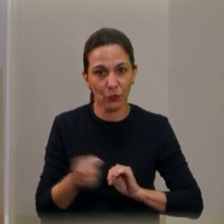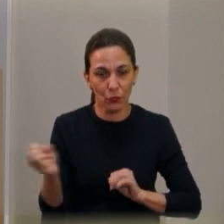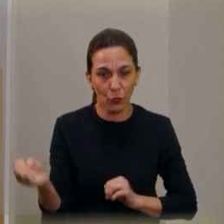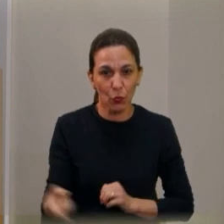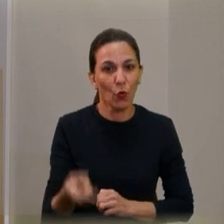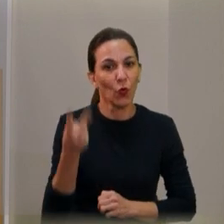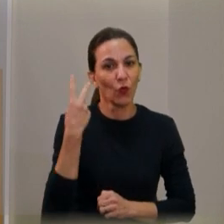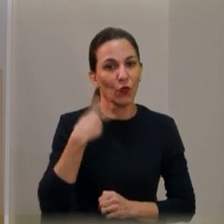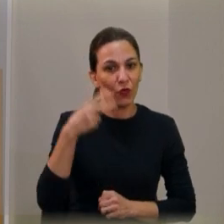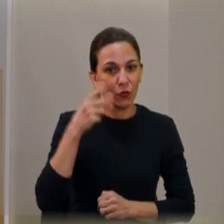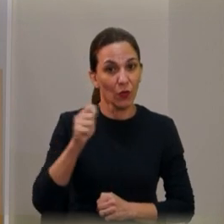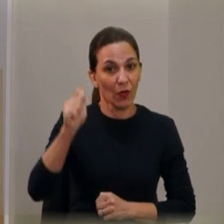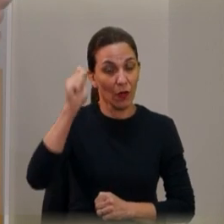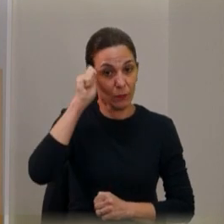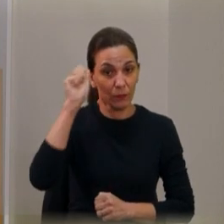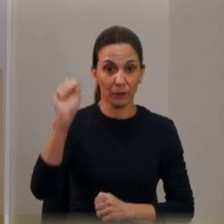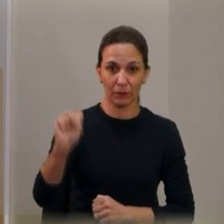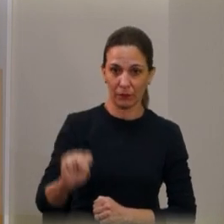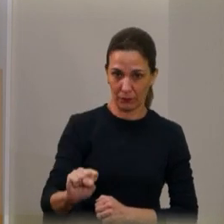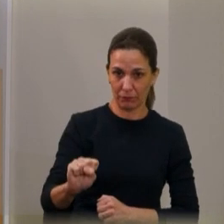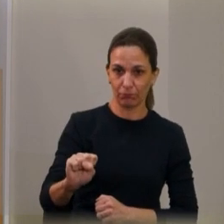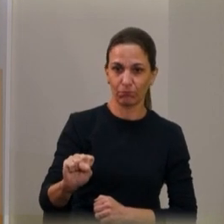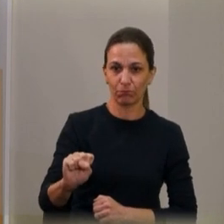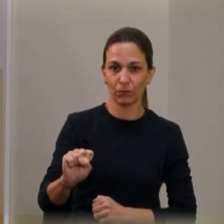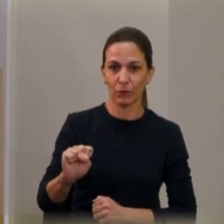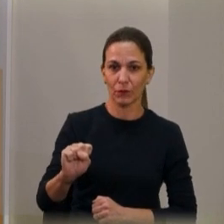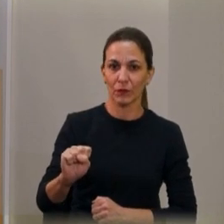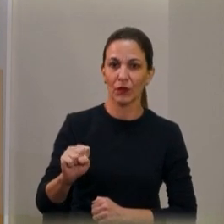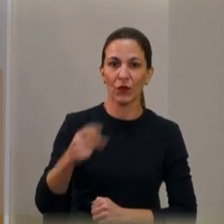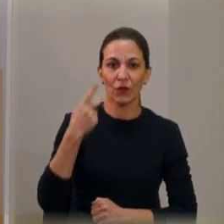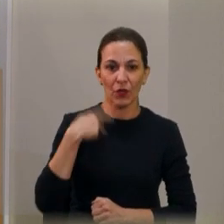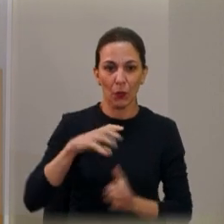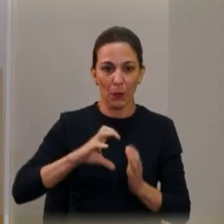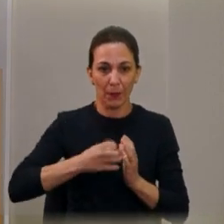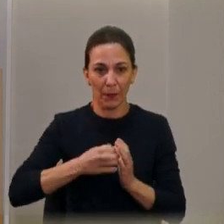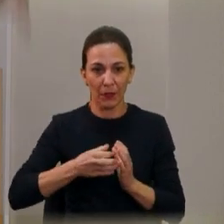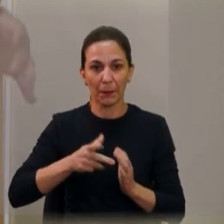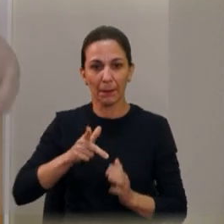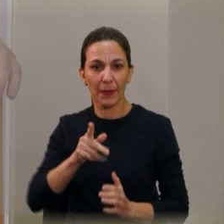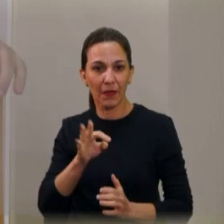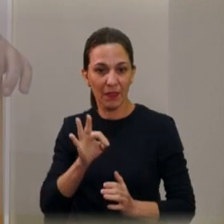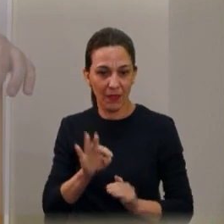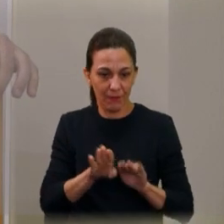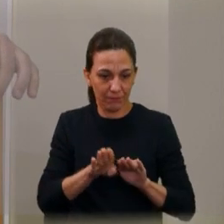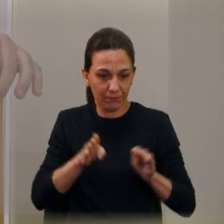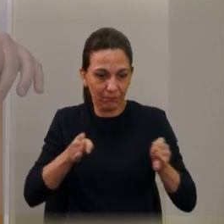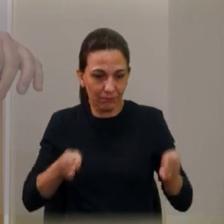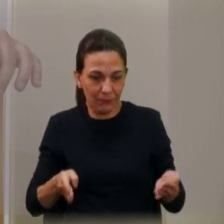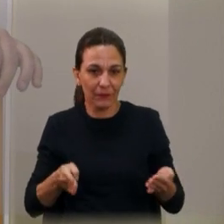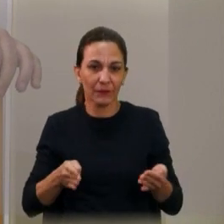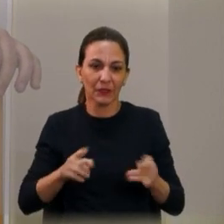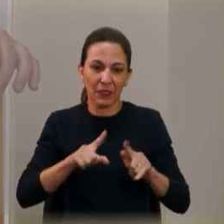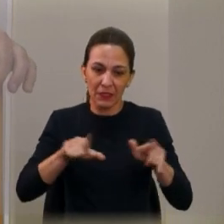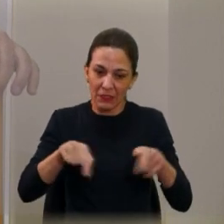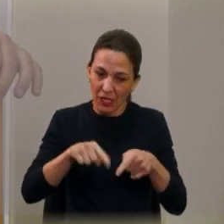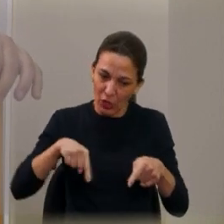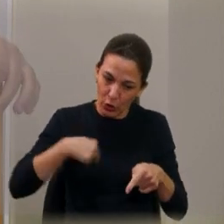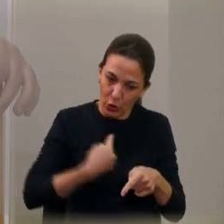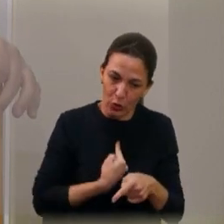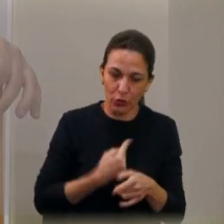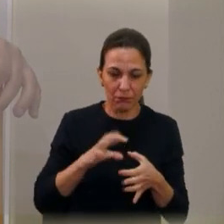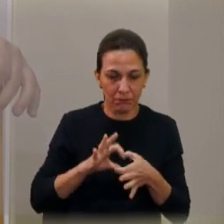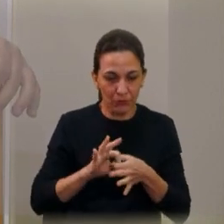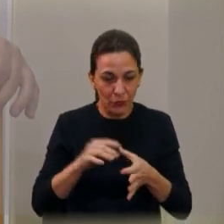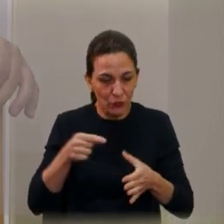novo Vereador aqui o Alcino Sabino mais um vereador da bancada do partido dos trabalhadores seja muito bem-vindo ao nosso gabinete está à disposição você